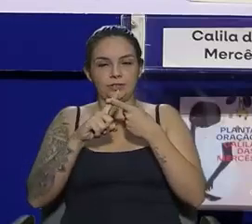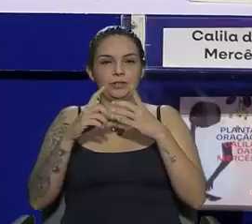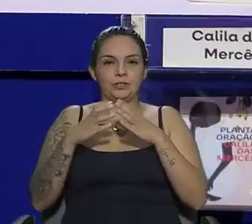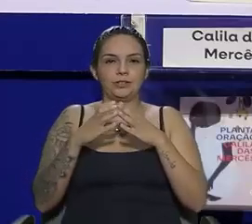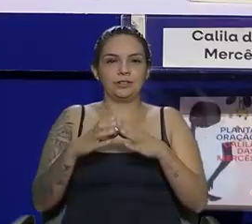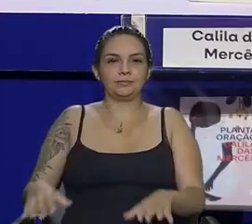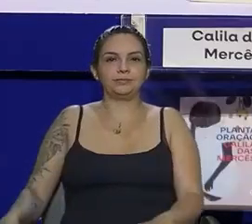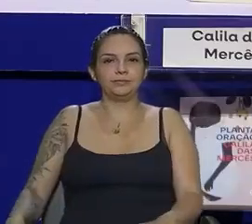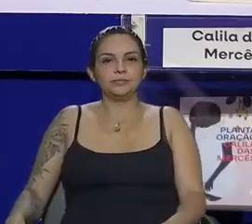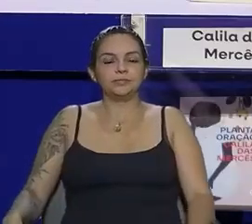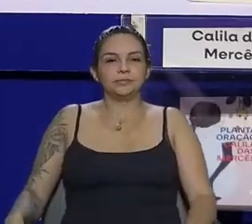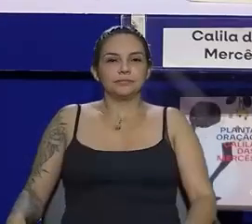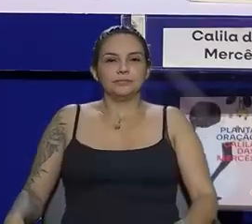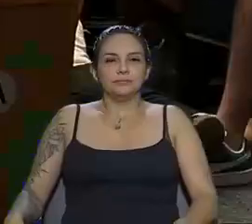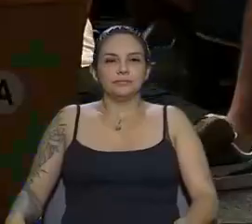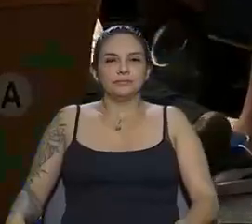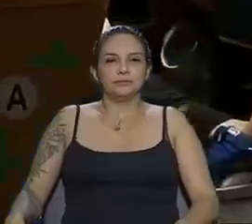coletiva.